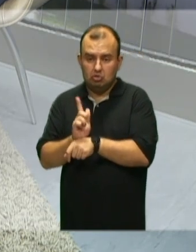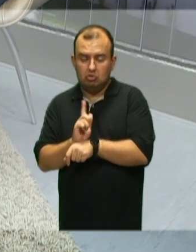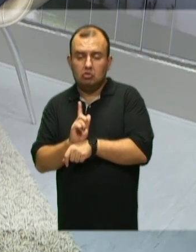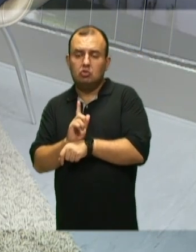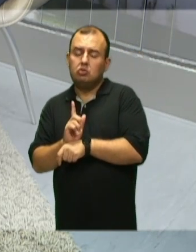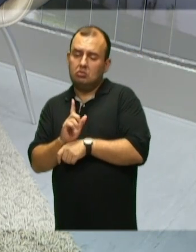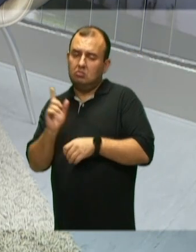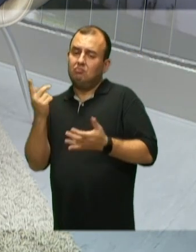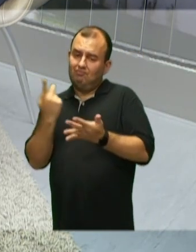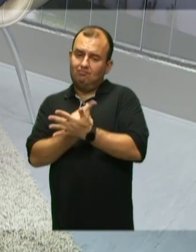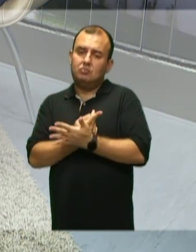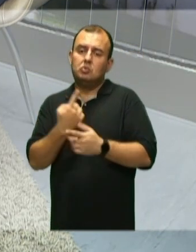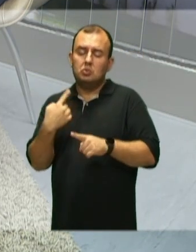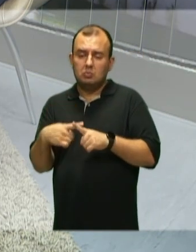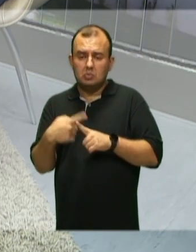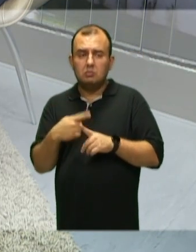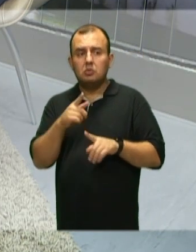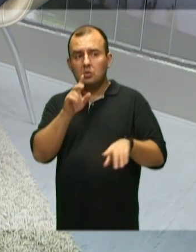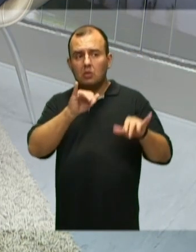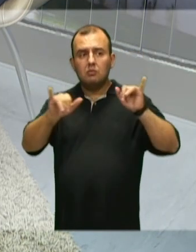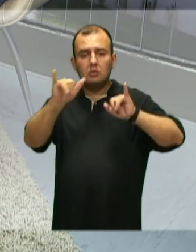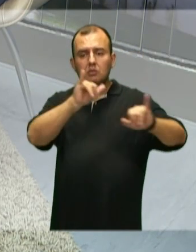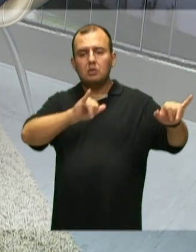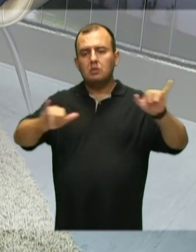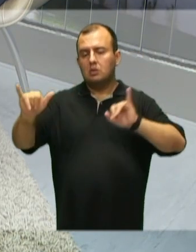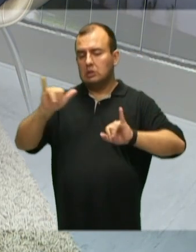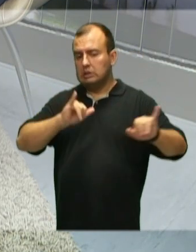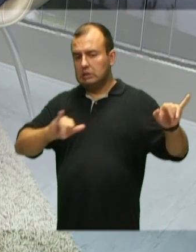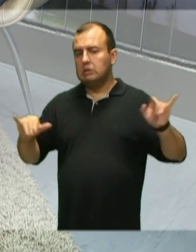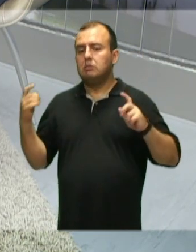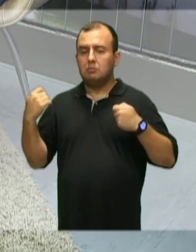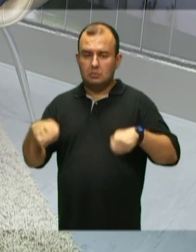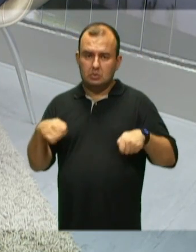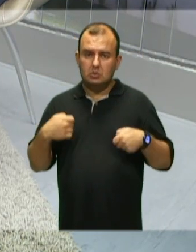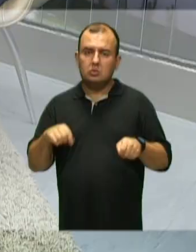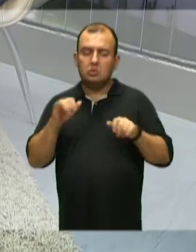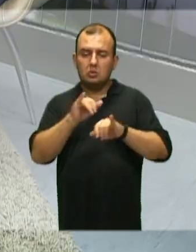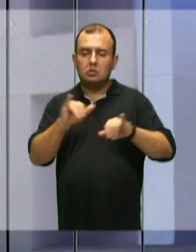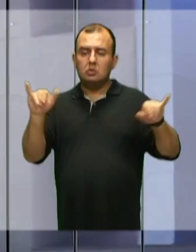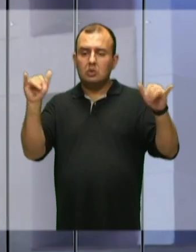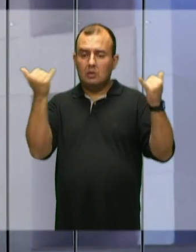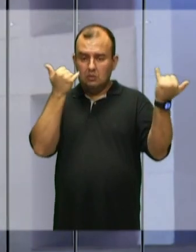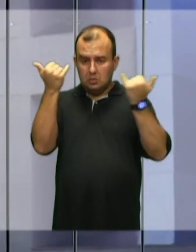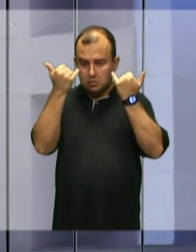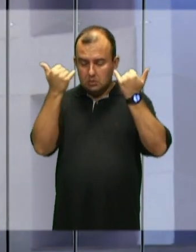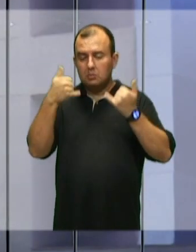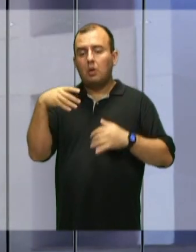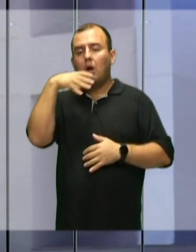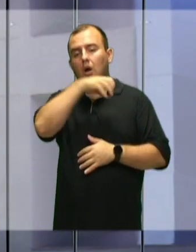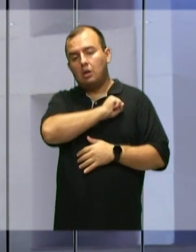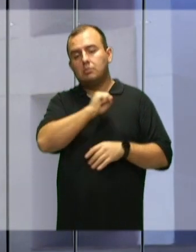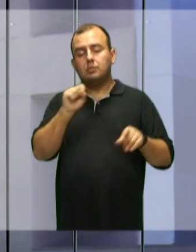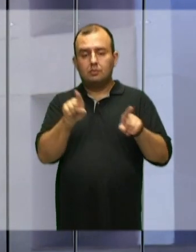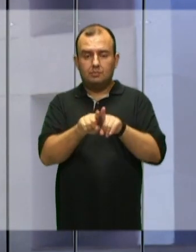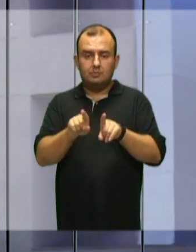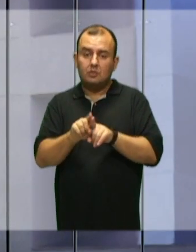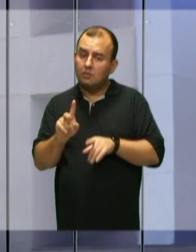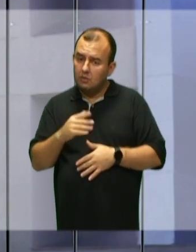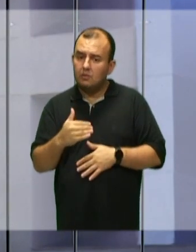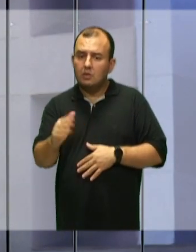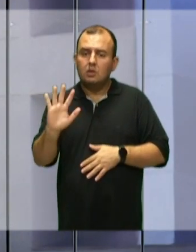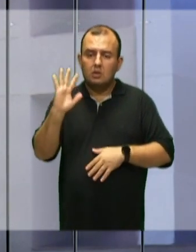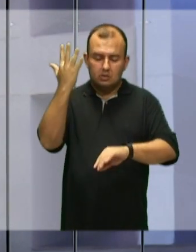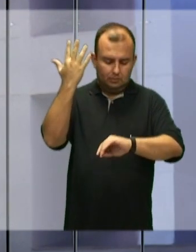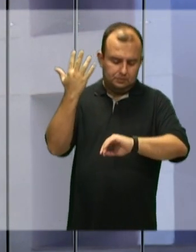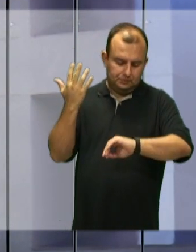prevenção não fazendo mutirões nos bairros não levando a informação de forma mais rápida para as pessoas olha vai acontecer se a